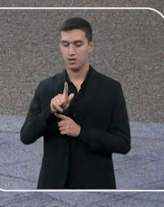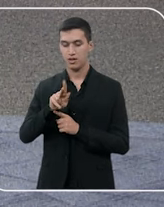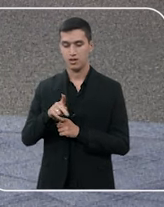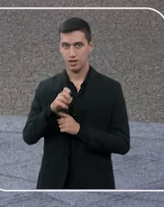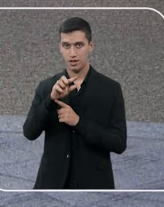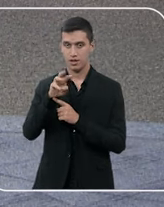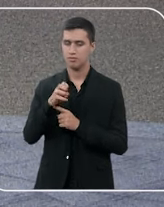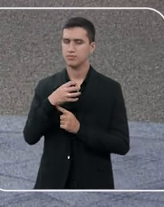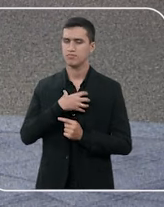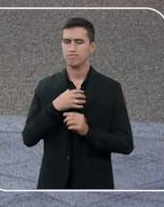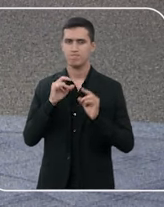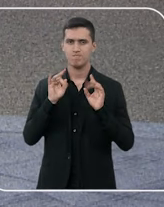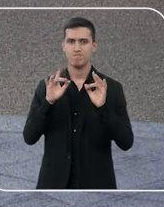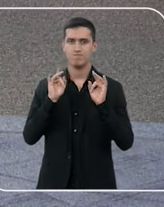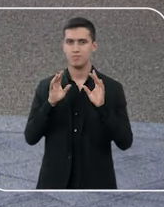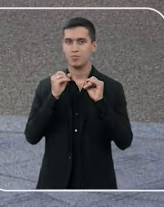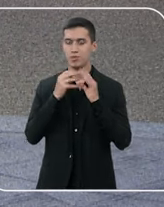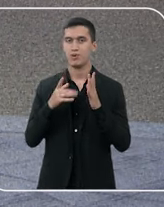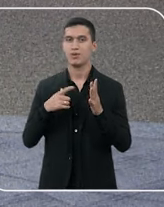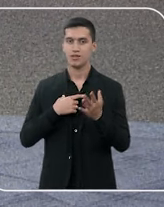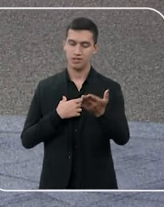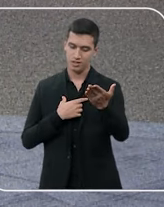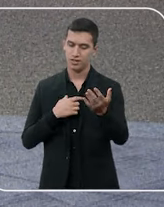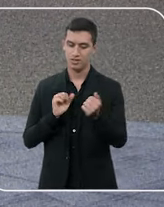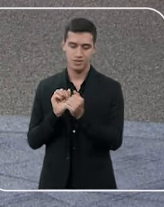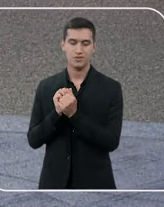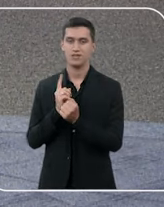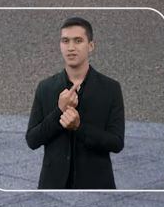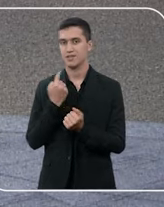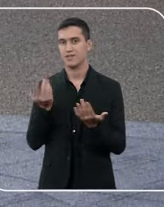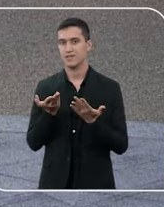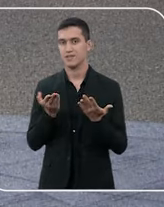alegria, grande satisfação também tê-lo aqui com a gente.